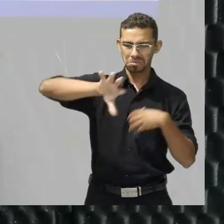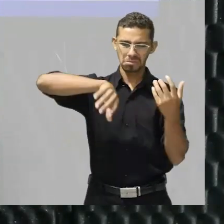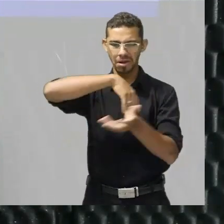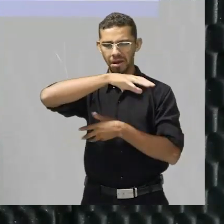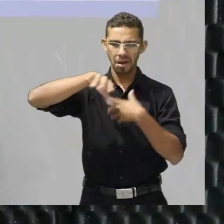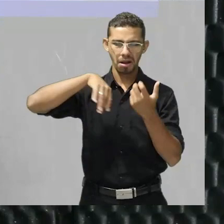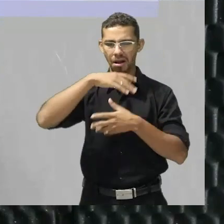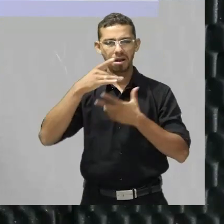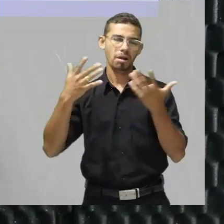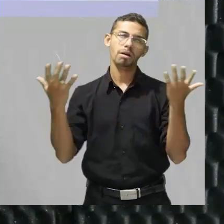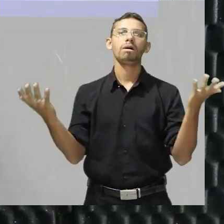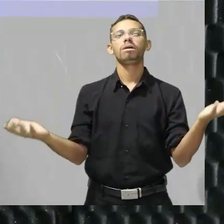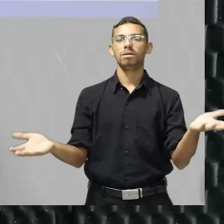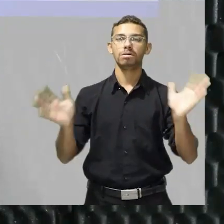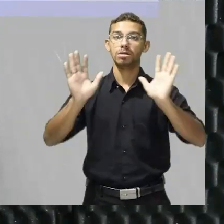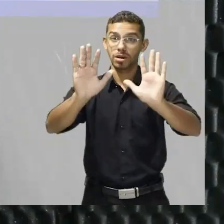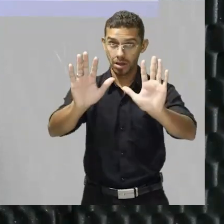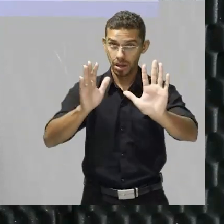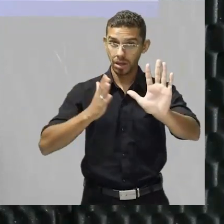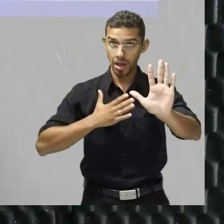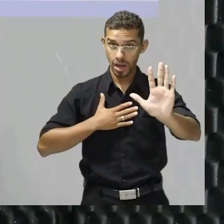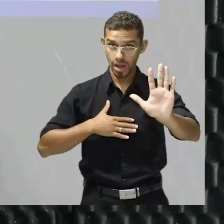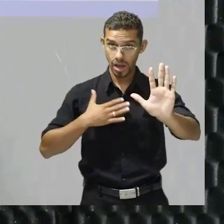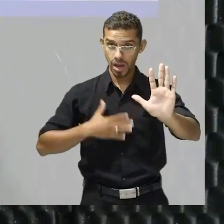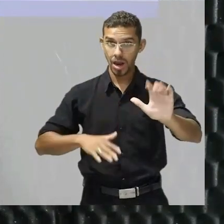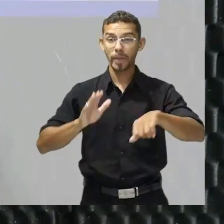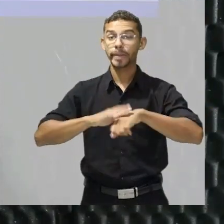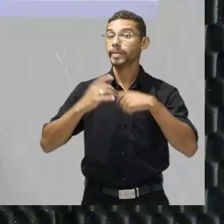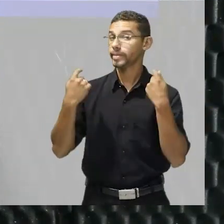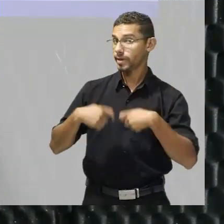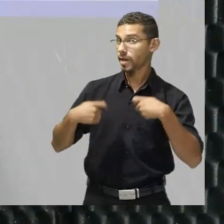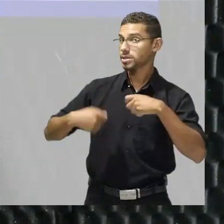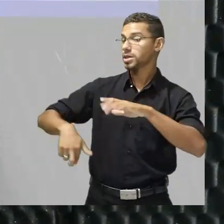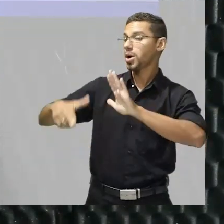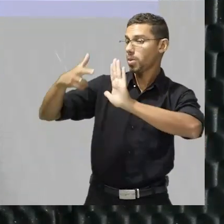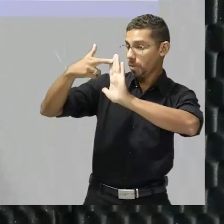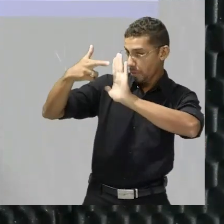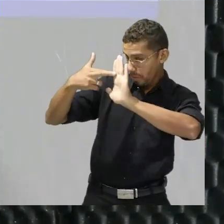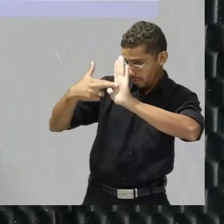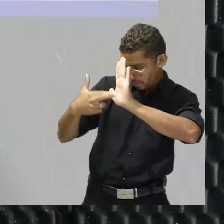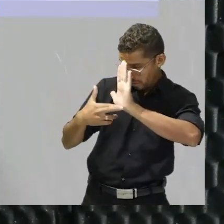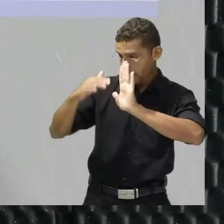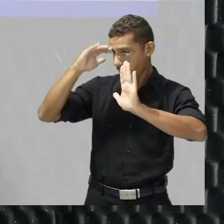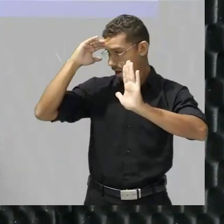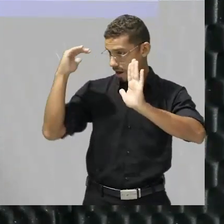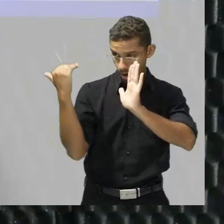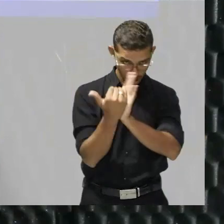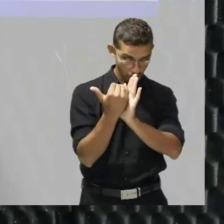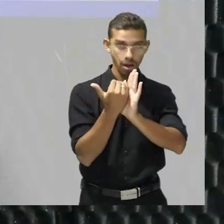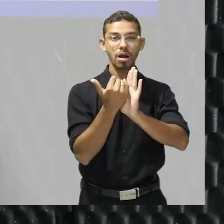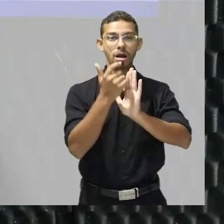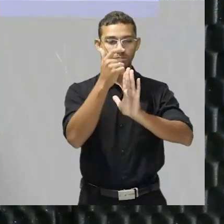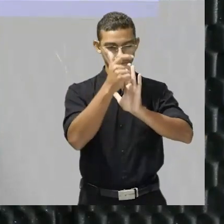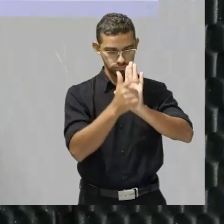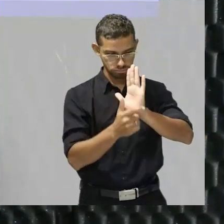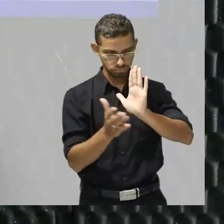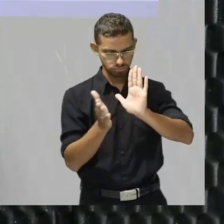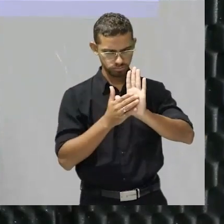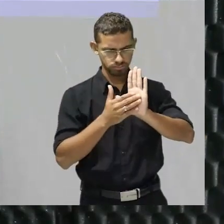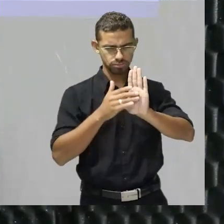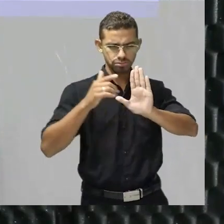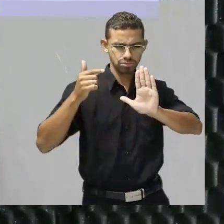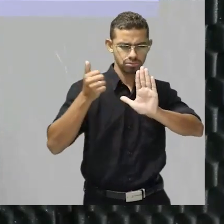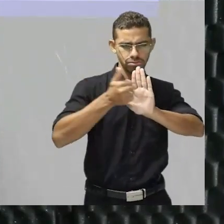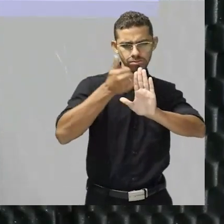é necessário que haja um planejamento Como assim o planejamento saber o que vai ser colocado em cada parte